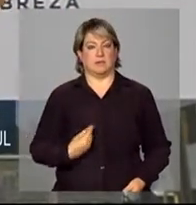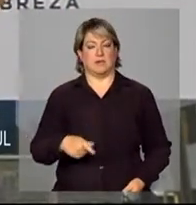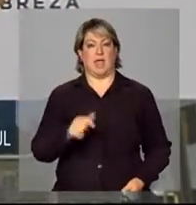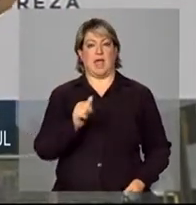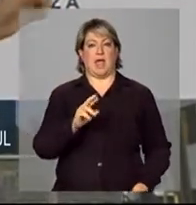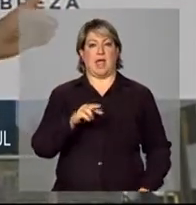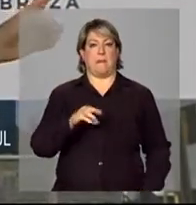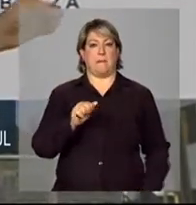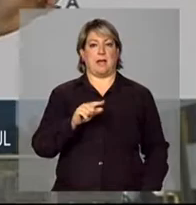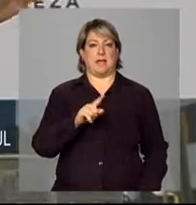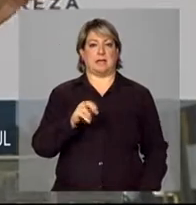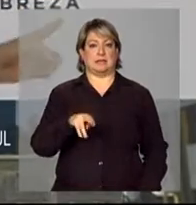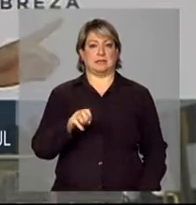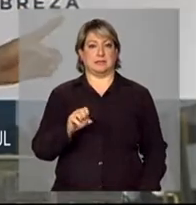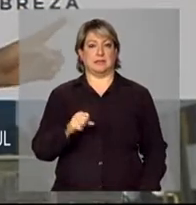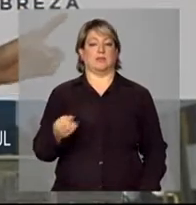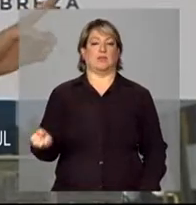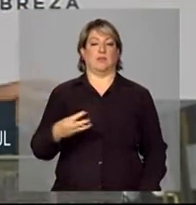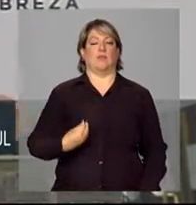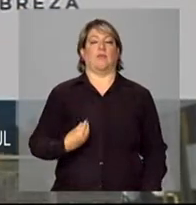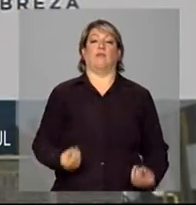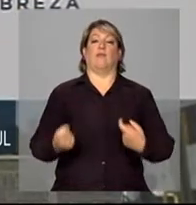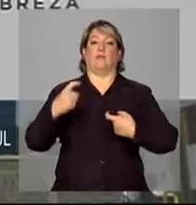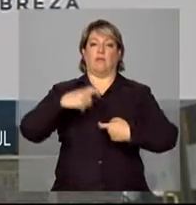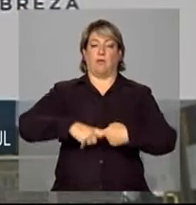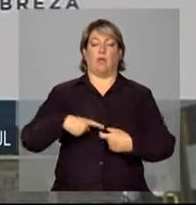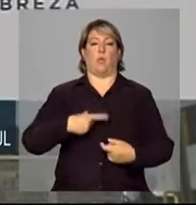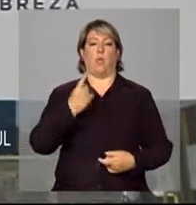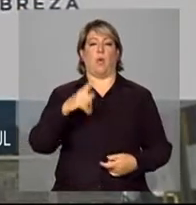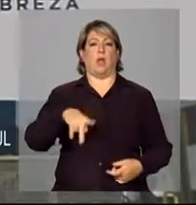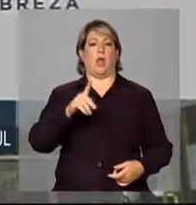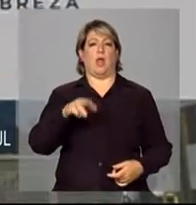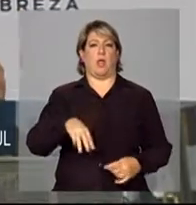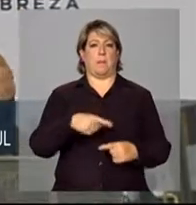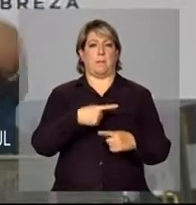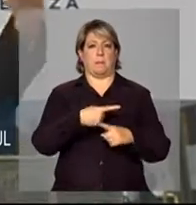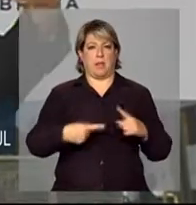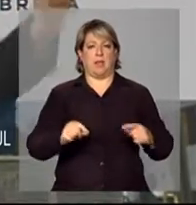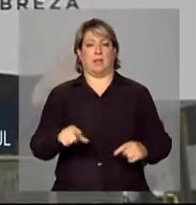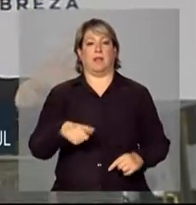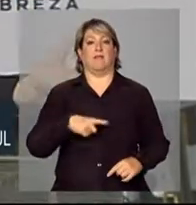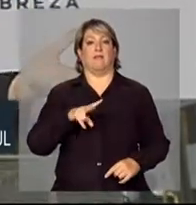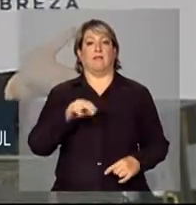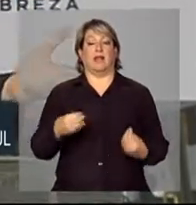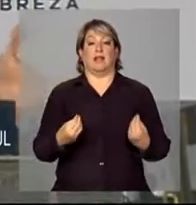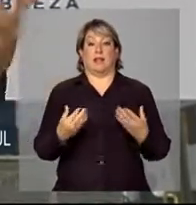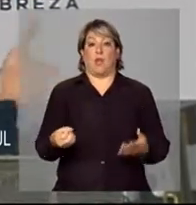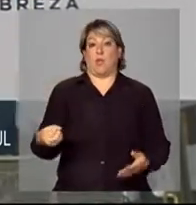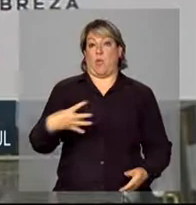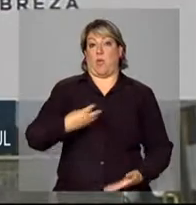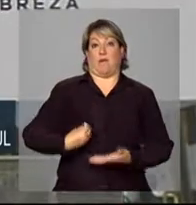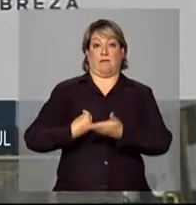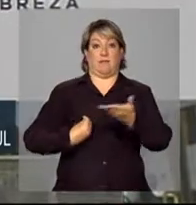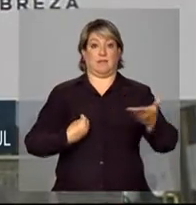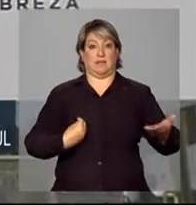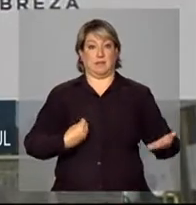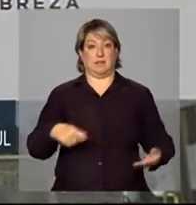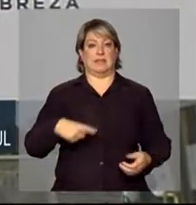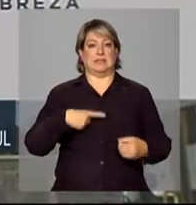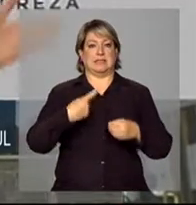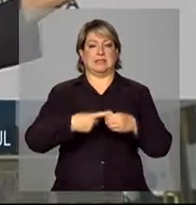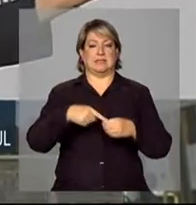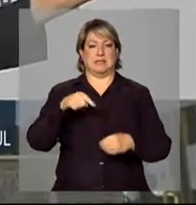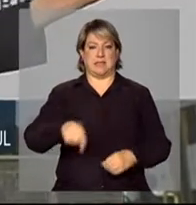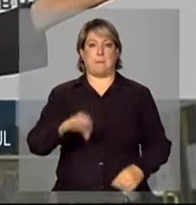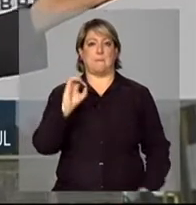armazéns, numa extensão de 1,5 km, que certamente vai dar uma nova vida à cidade de Porto Alegre.